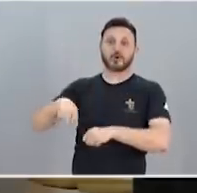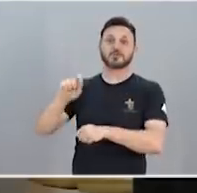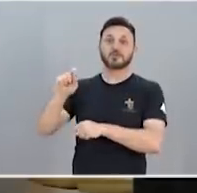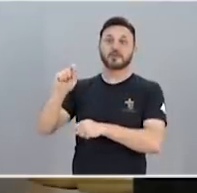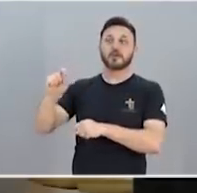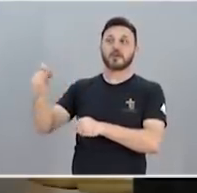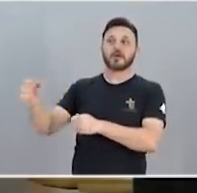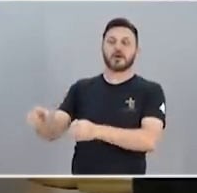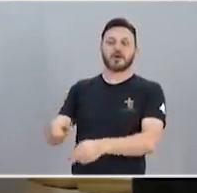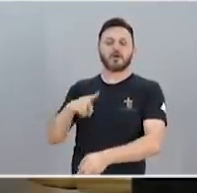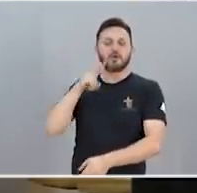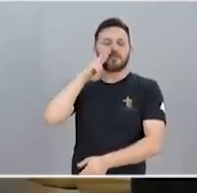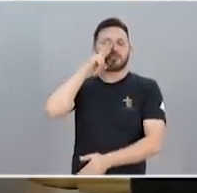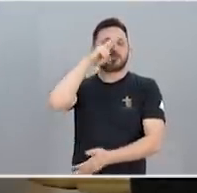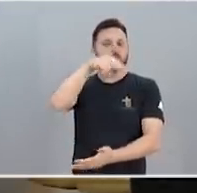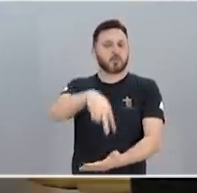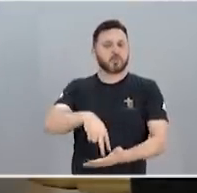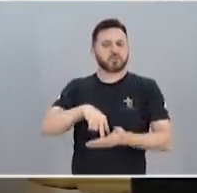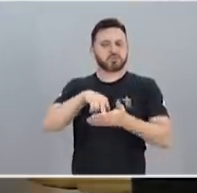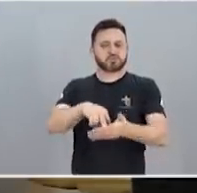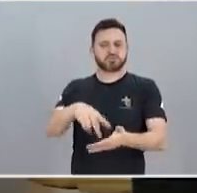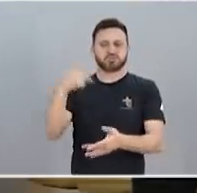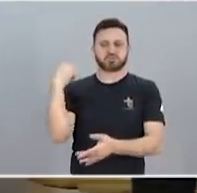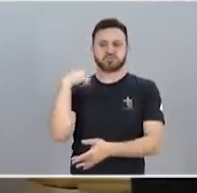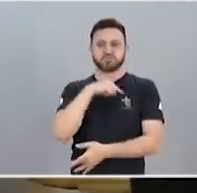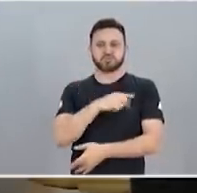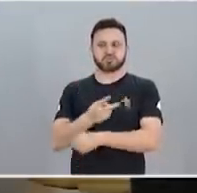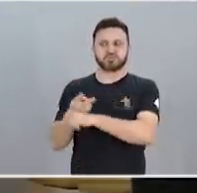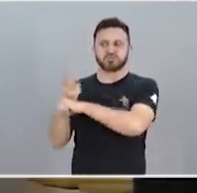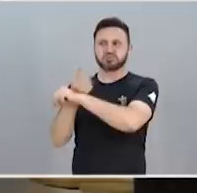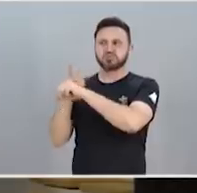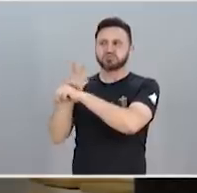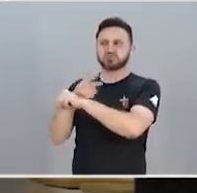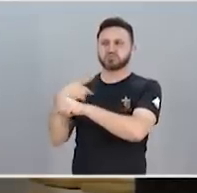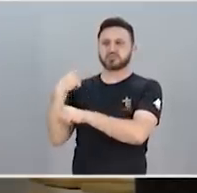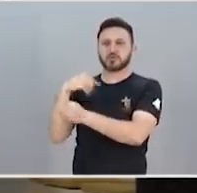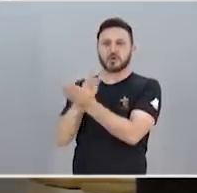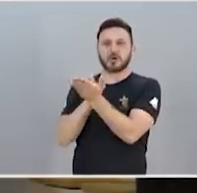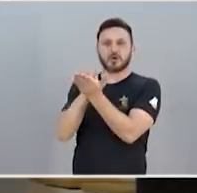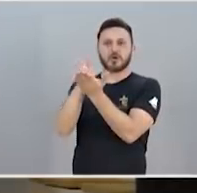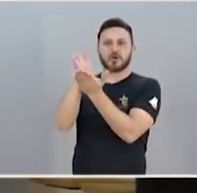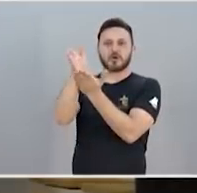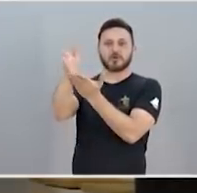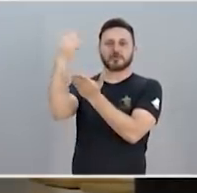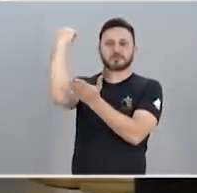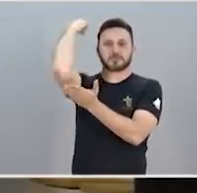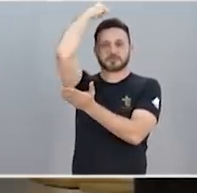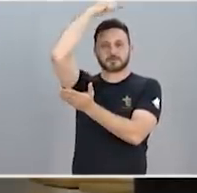fortalecer nessa busca da santidade. Cantemos.